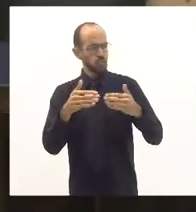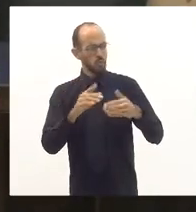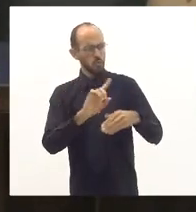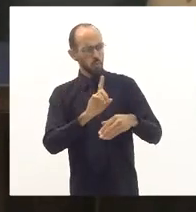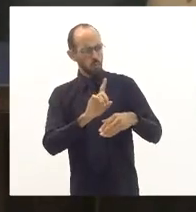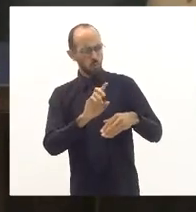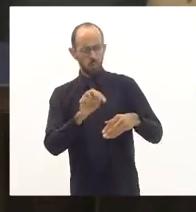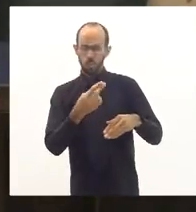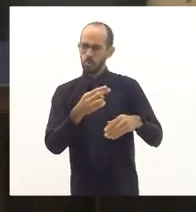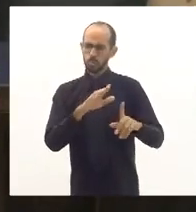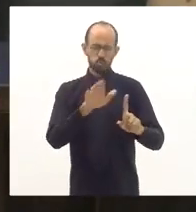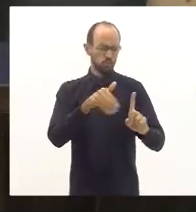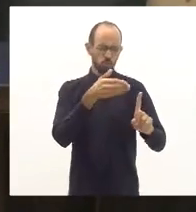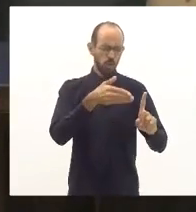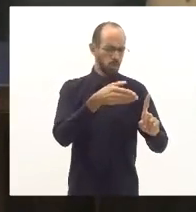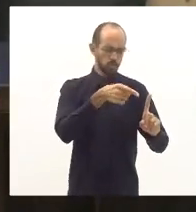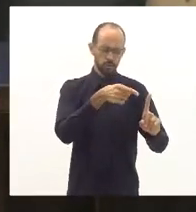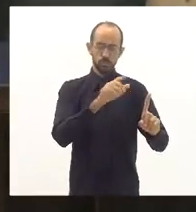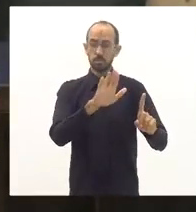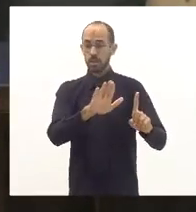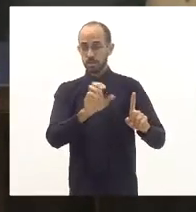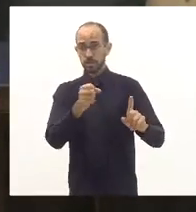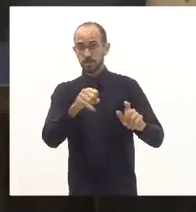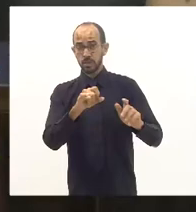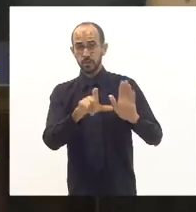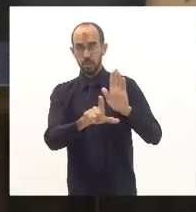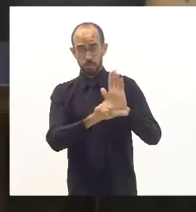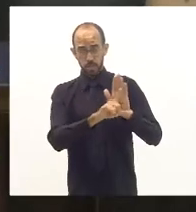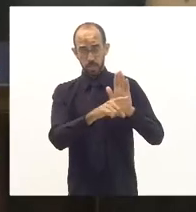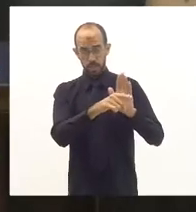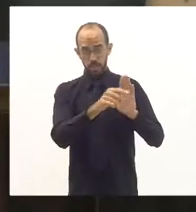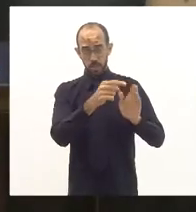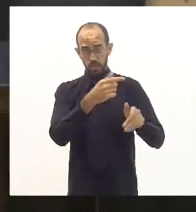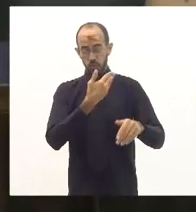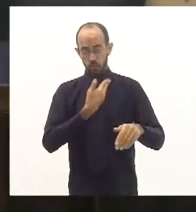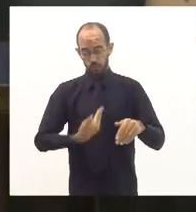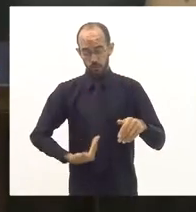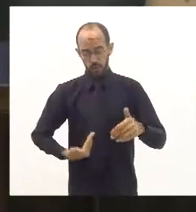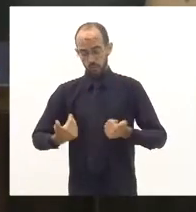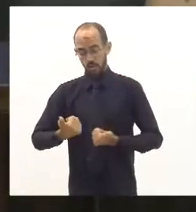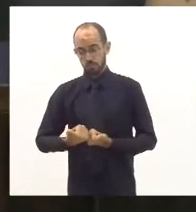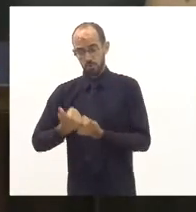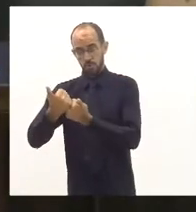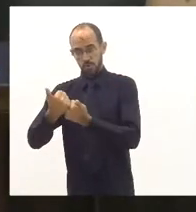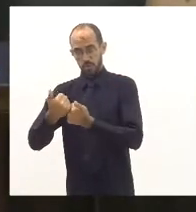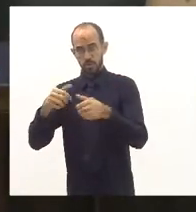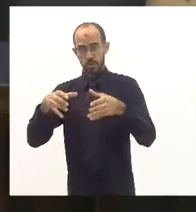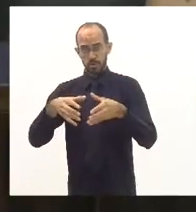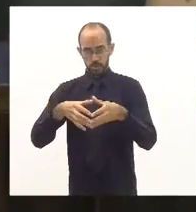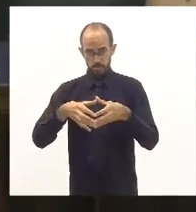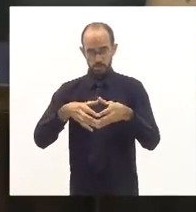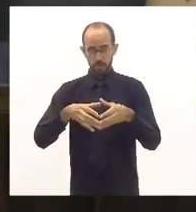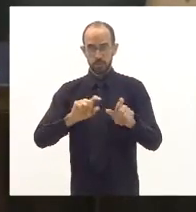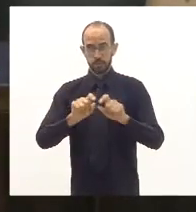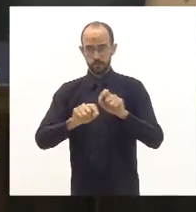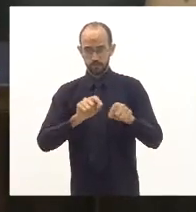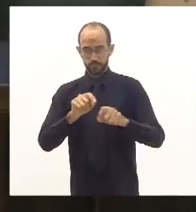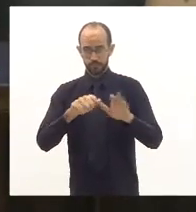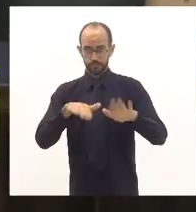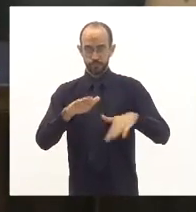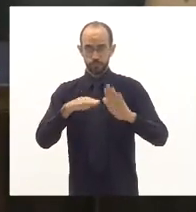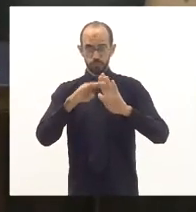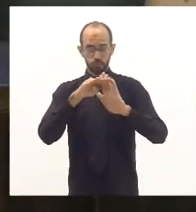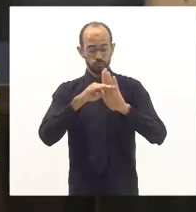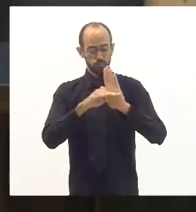reconheço isso. Não há possibilidade. Mas quando se trata de uma lei que o governo apoia, tem equipe, talvez um